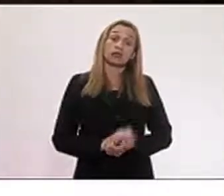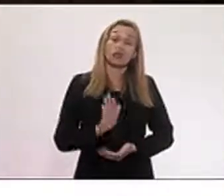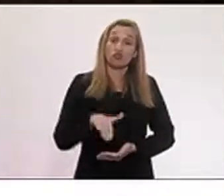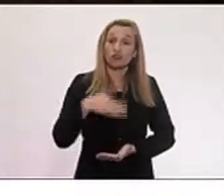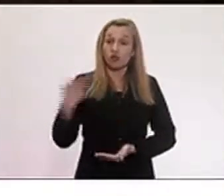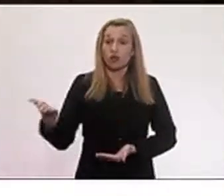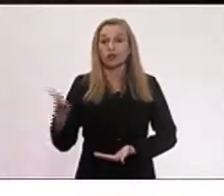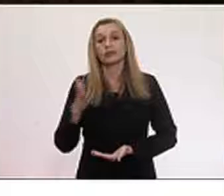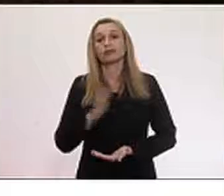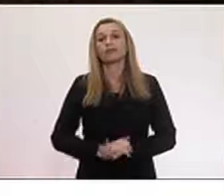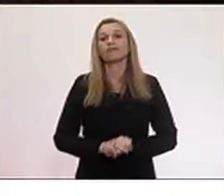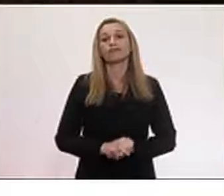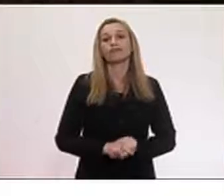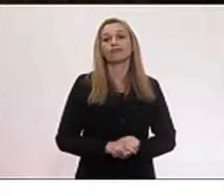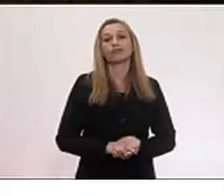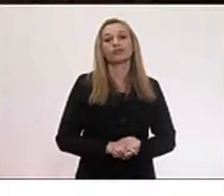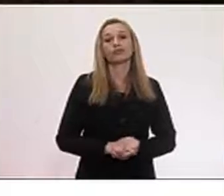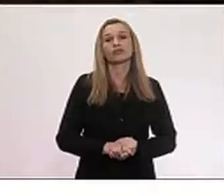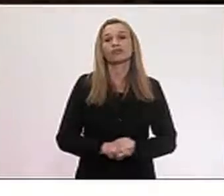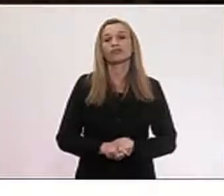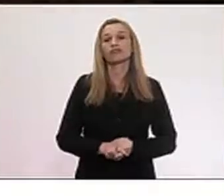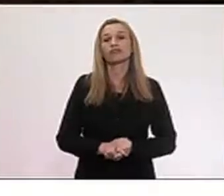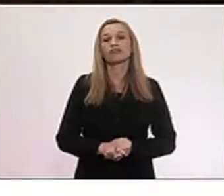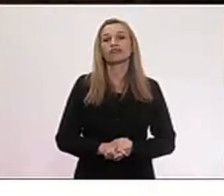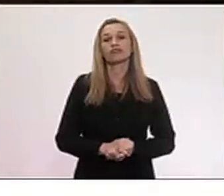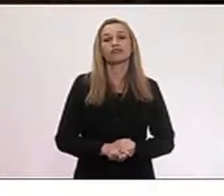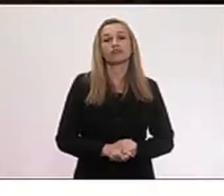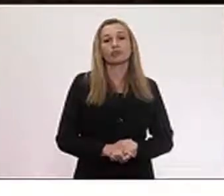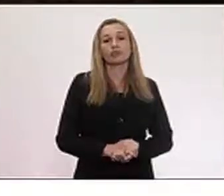fora da polarização.